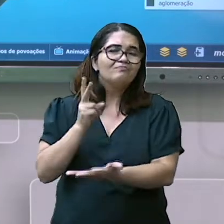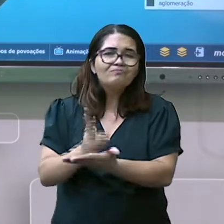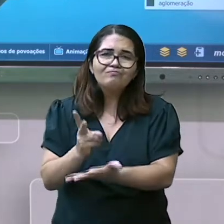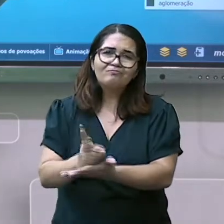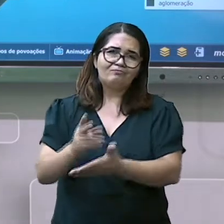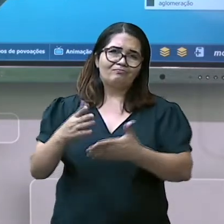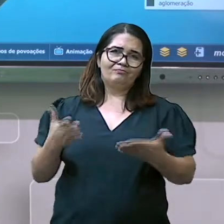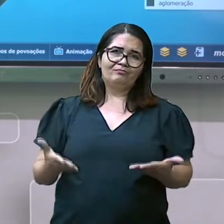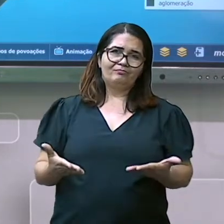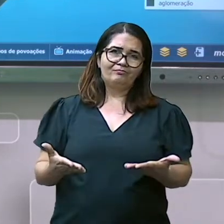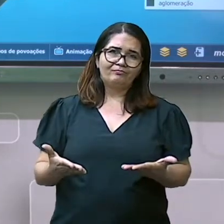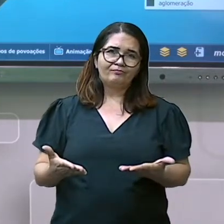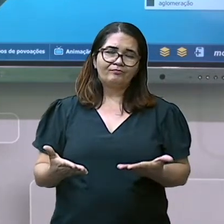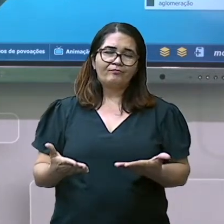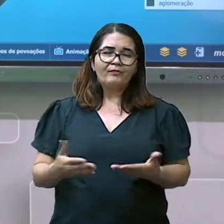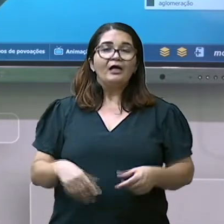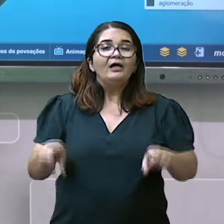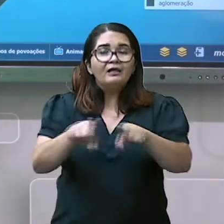campo.